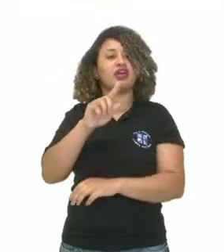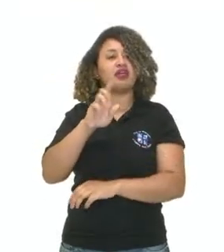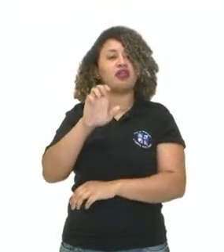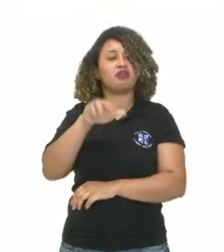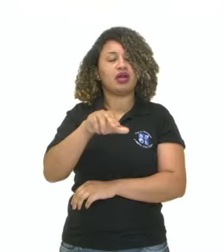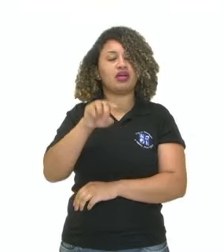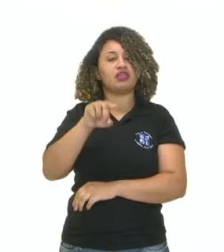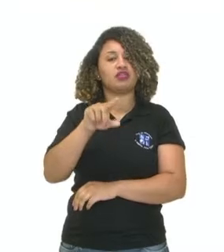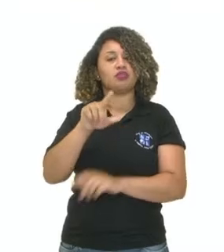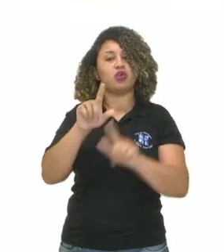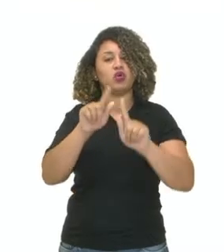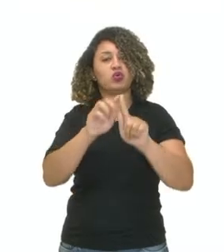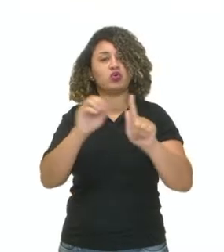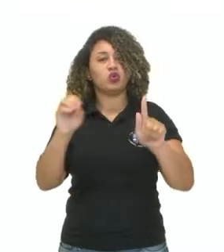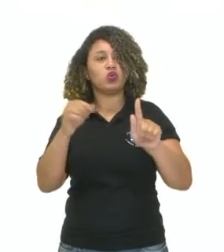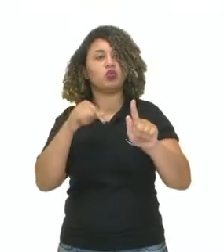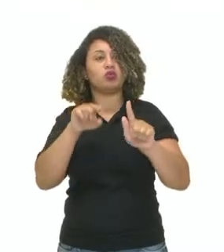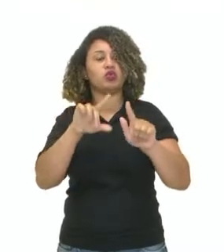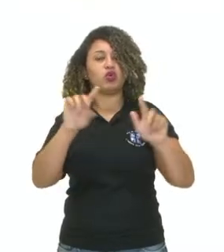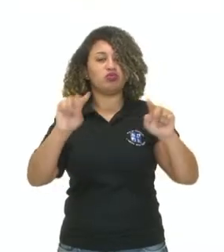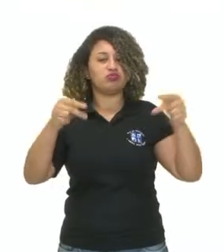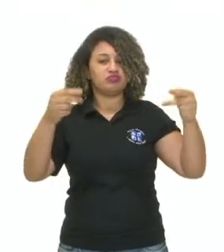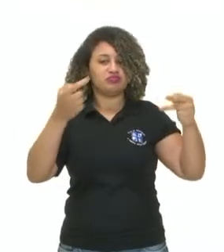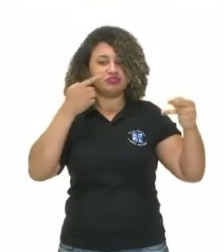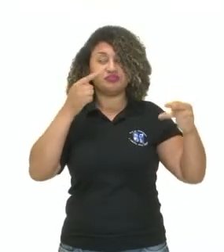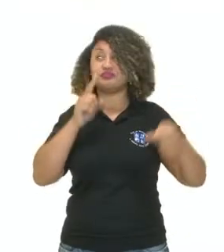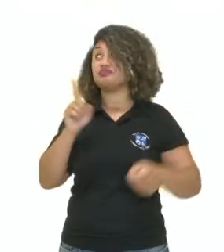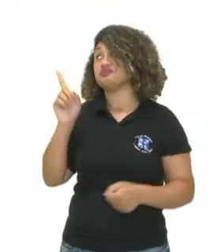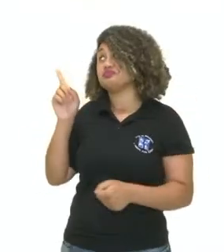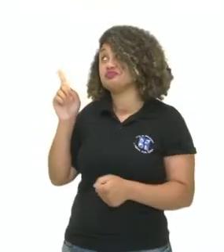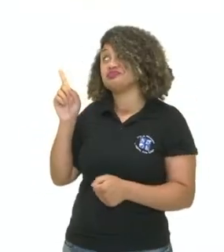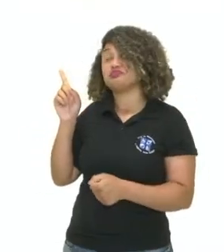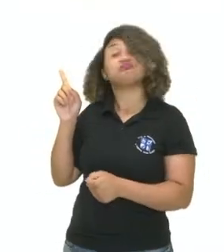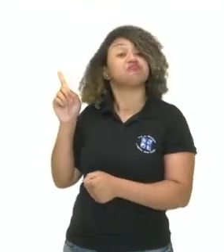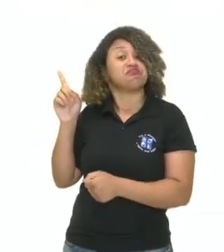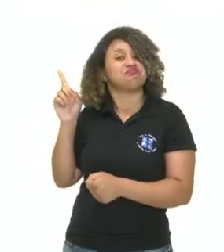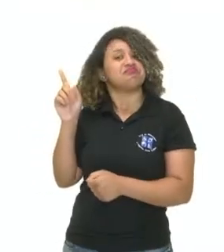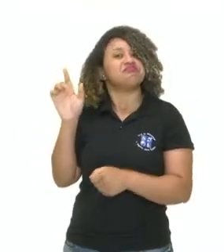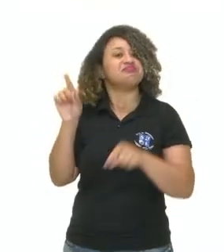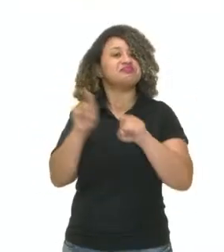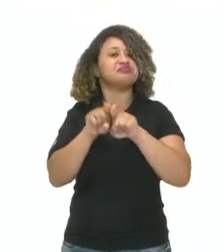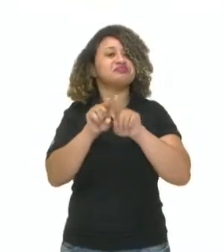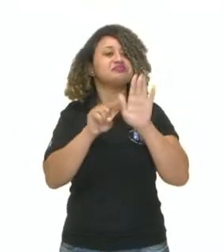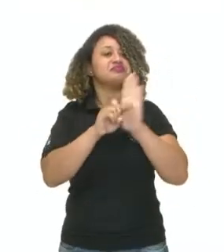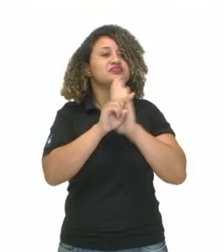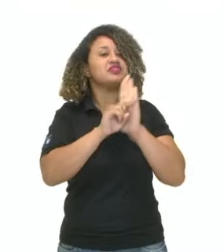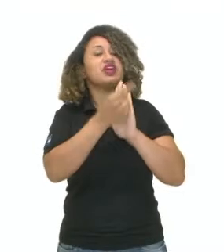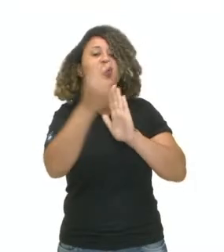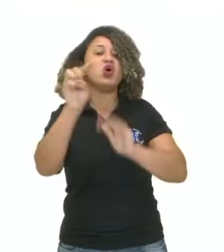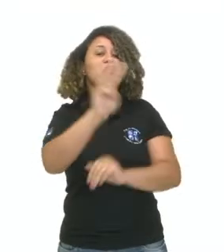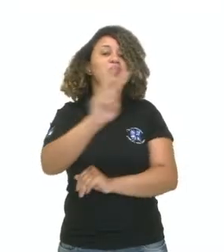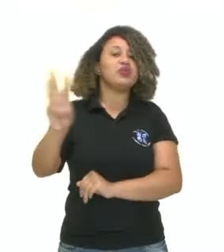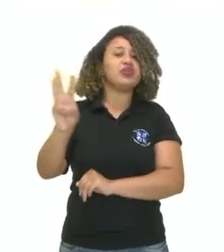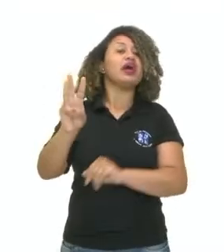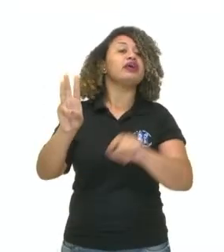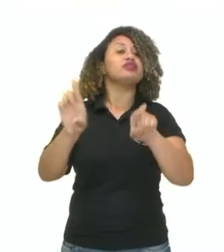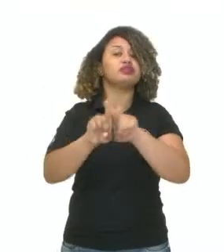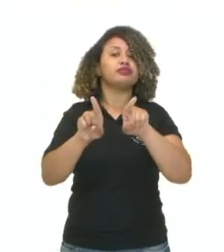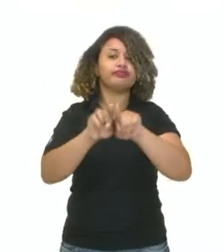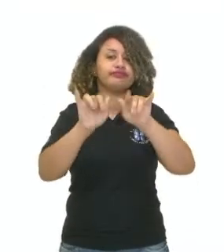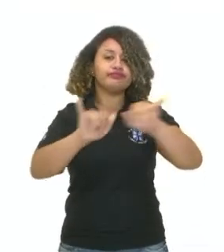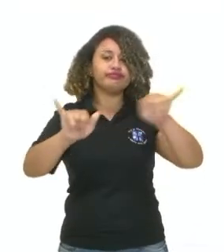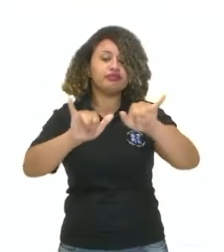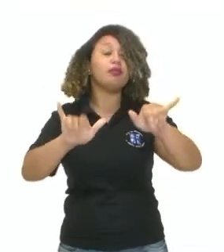imagens.google.com ou em outro buscador. Verificar em que outros sites ela foi publicada pode dar pistas de